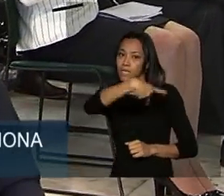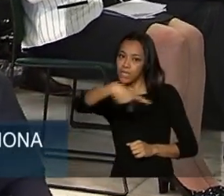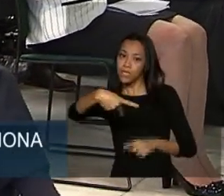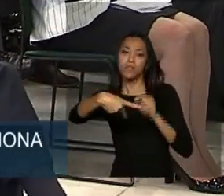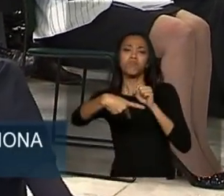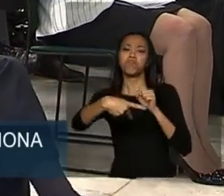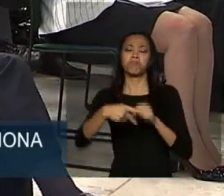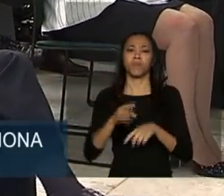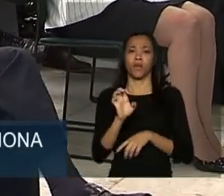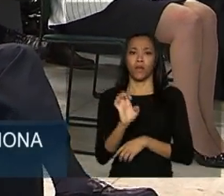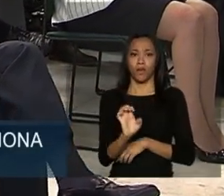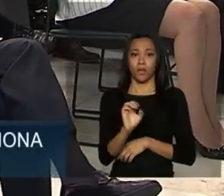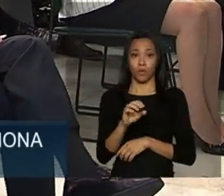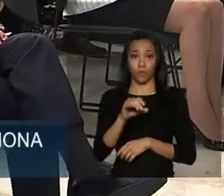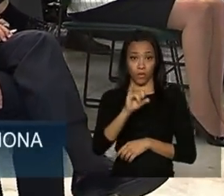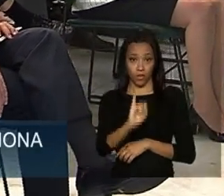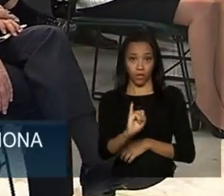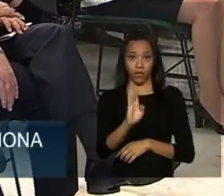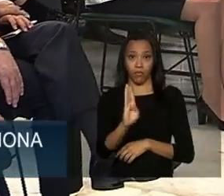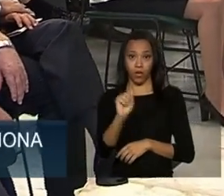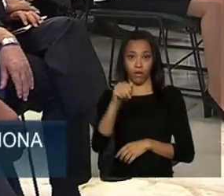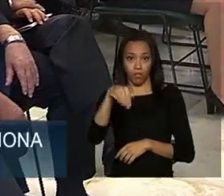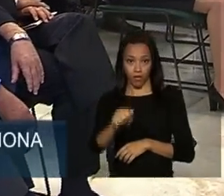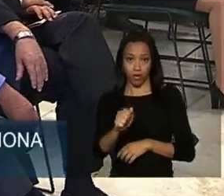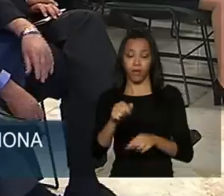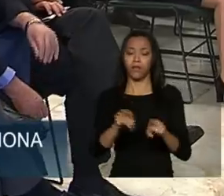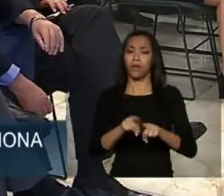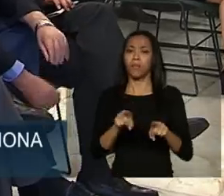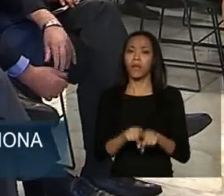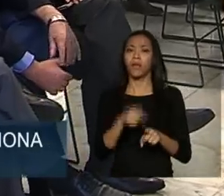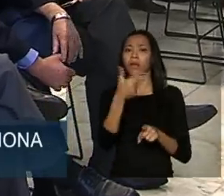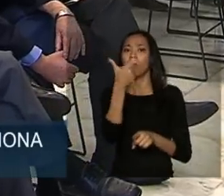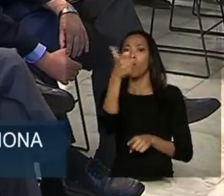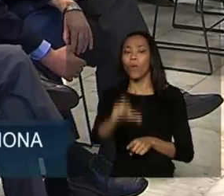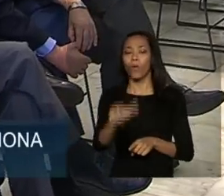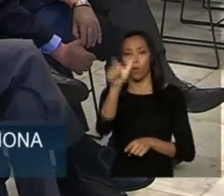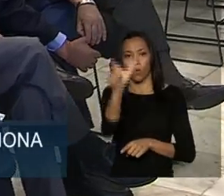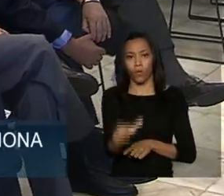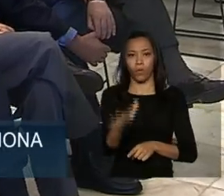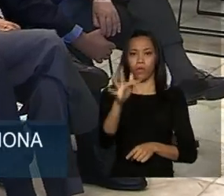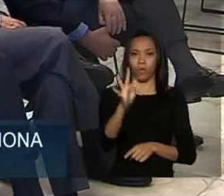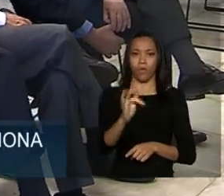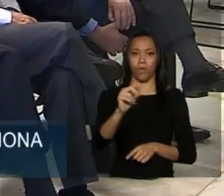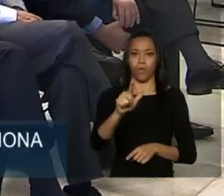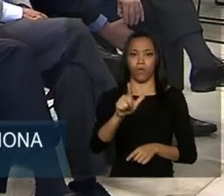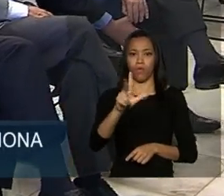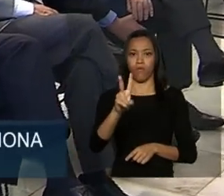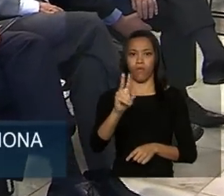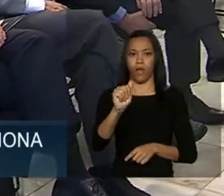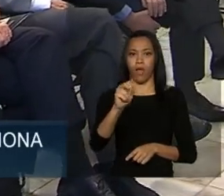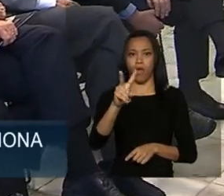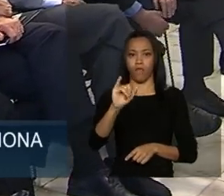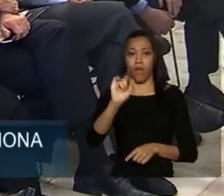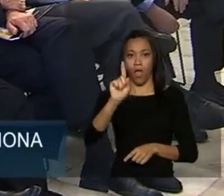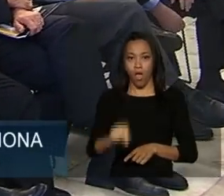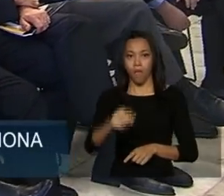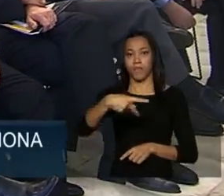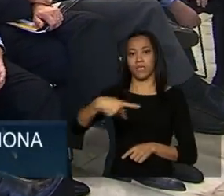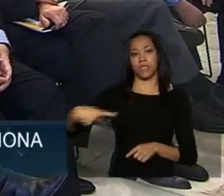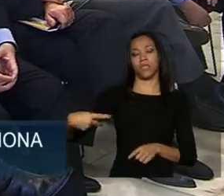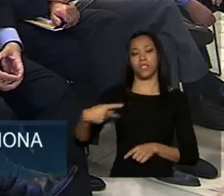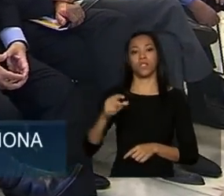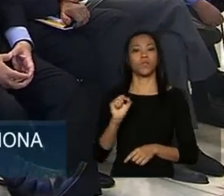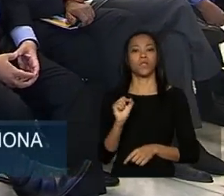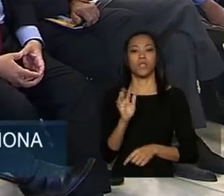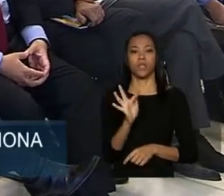IBAMA. Cumprimento também o Flávio Vicente de Azevedo, presidente da FUNAI. O